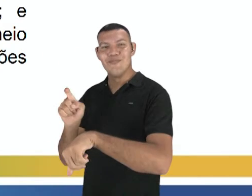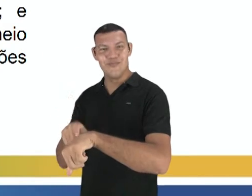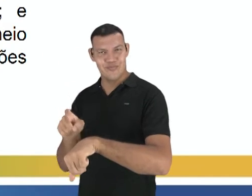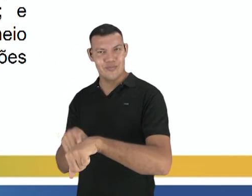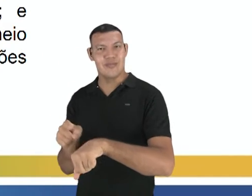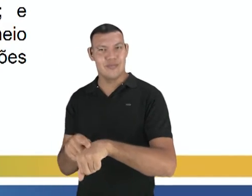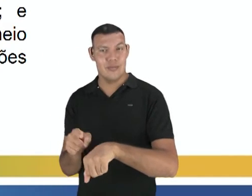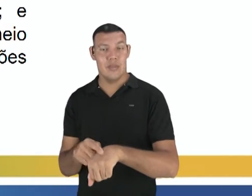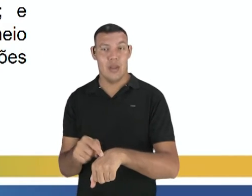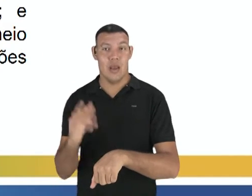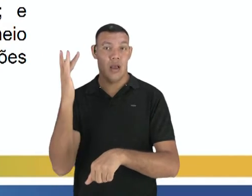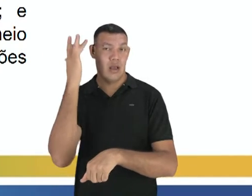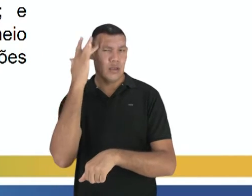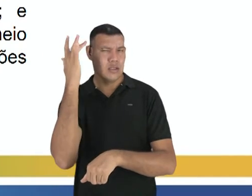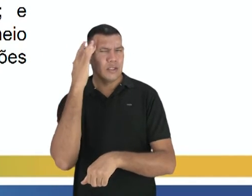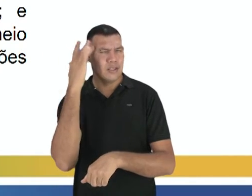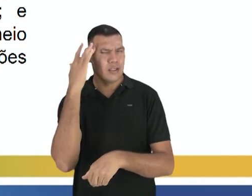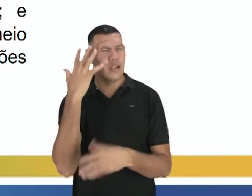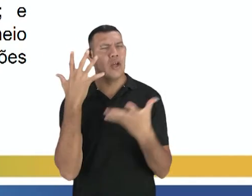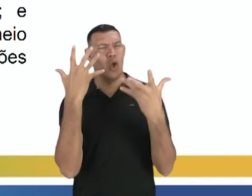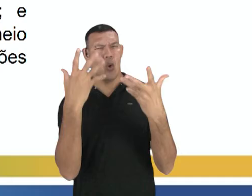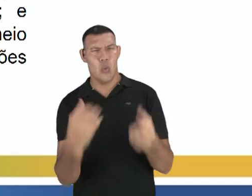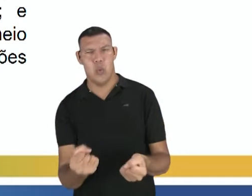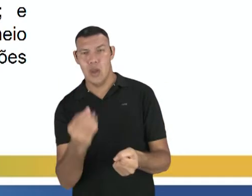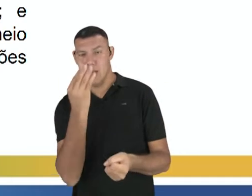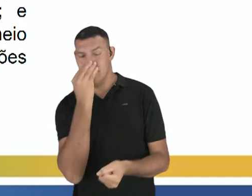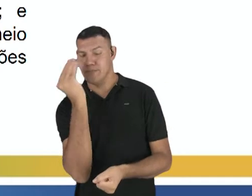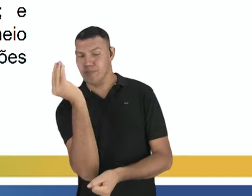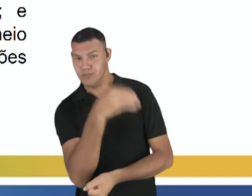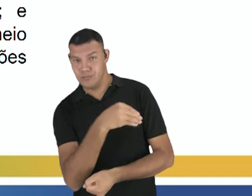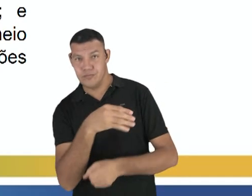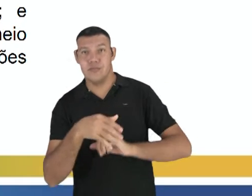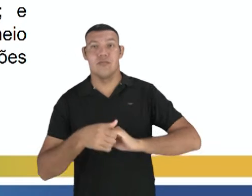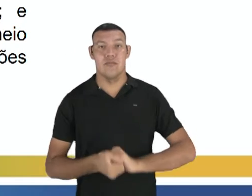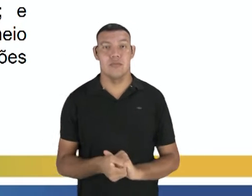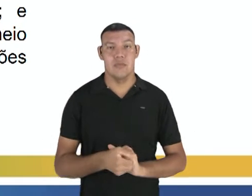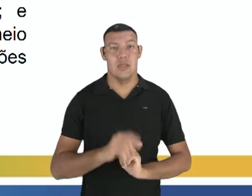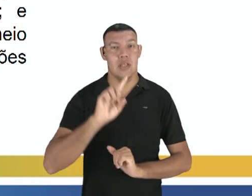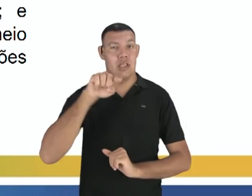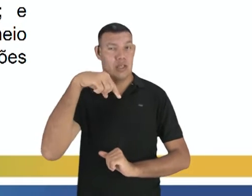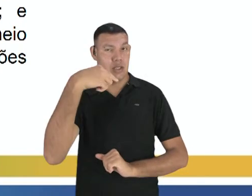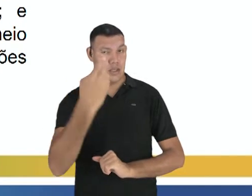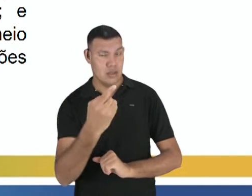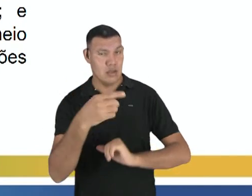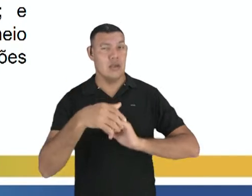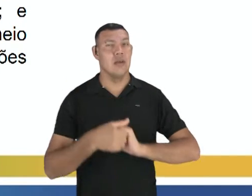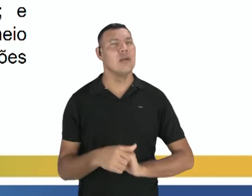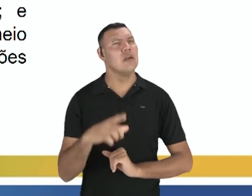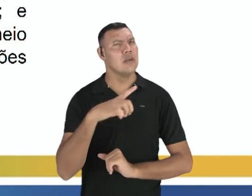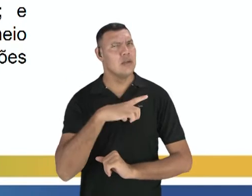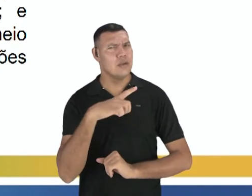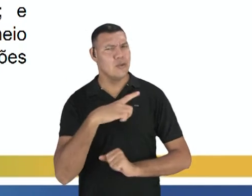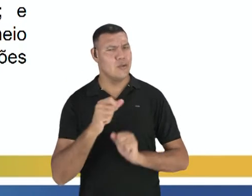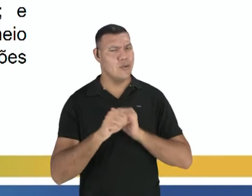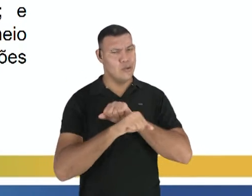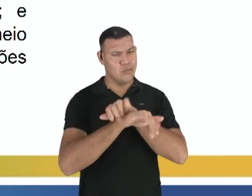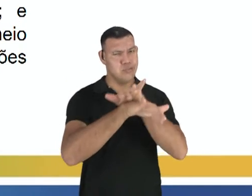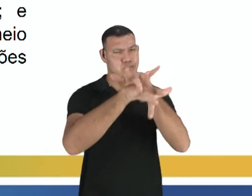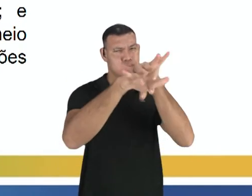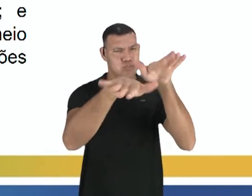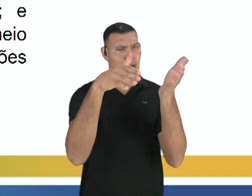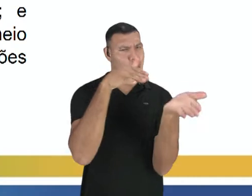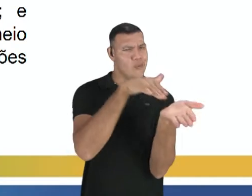que a hipótese proposta ela vai ser aceita ou rejeitada. Em seguida a esse processo, nós temos a divulgação